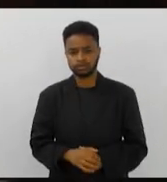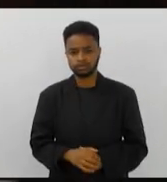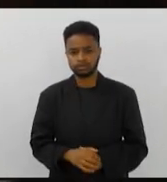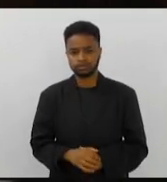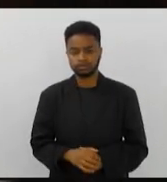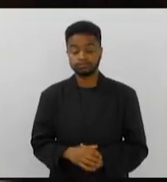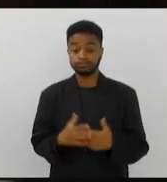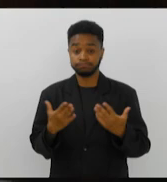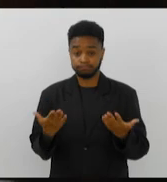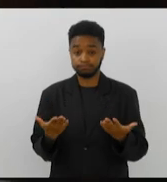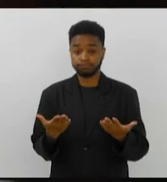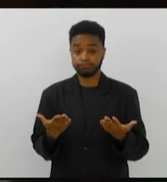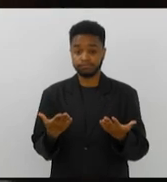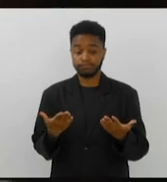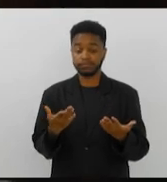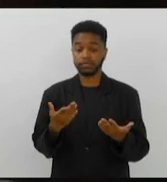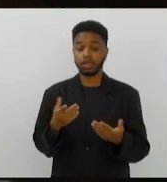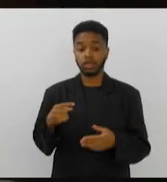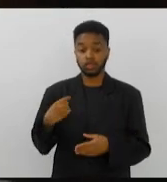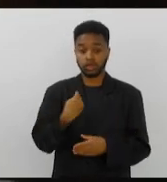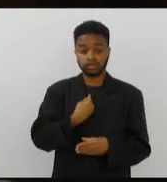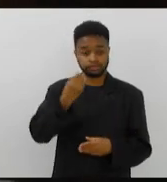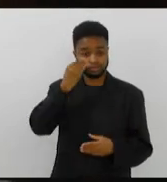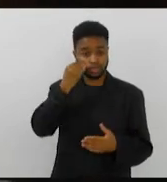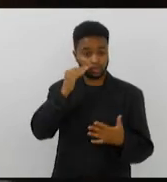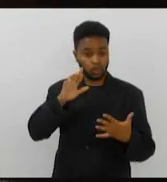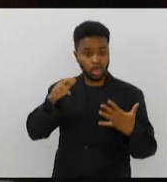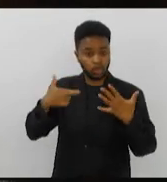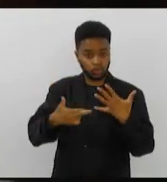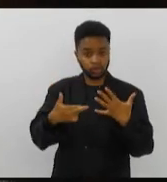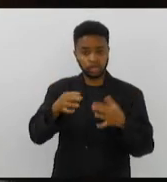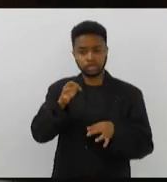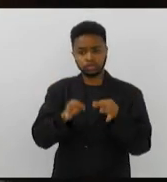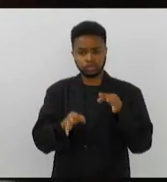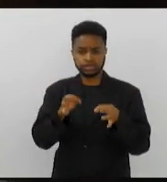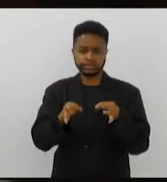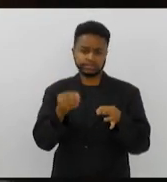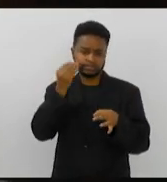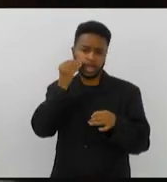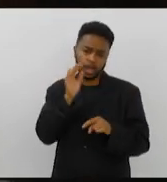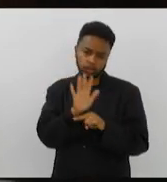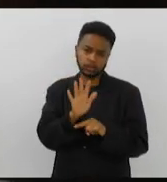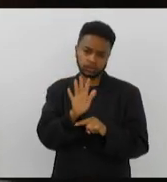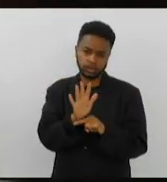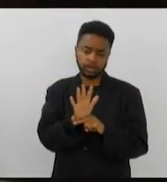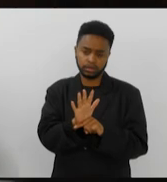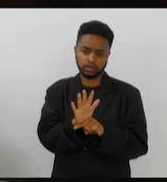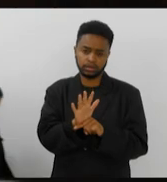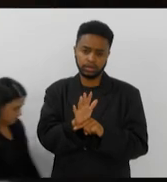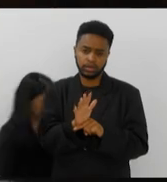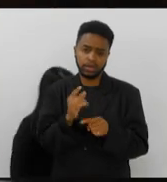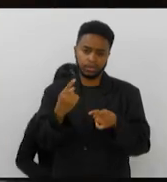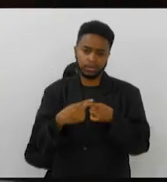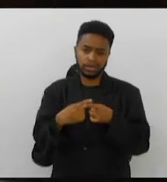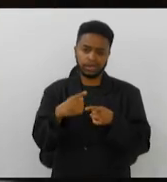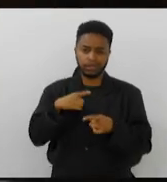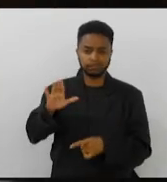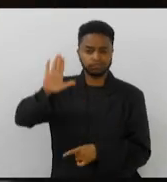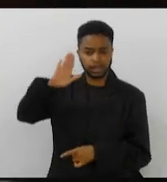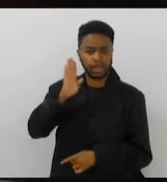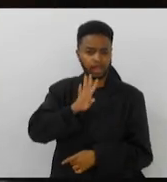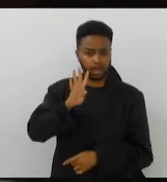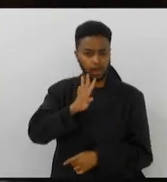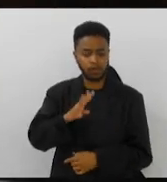entramos a juíza tava doida para ajudar porque a gente estava fazendo uma campanha tão